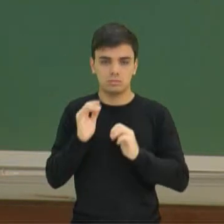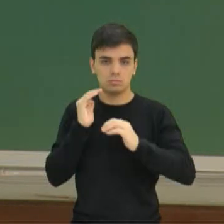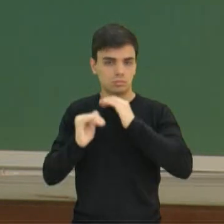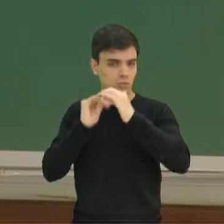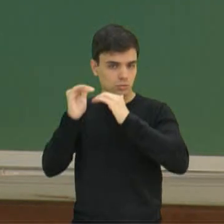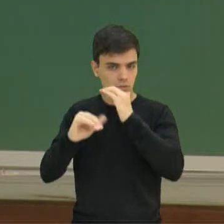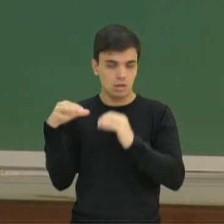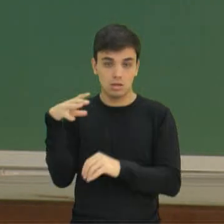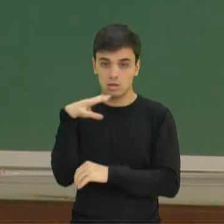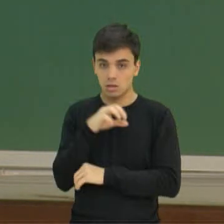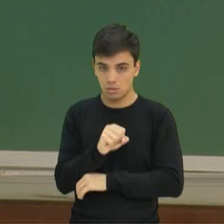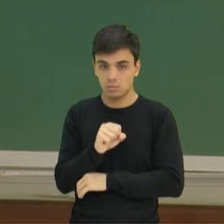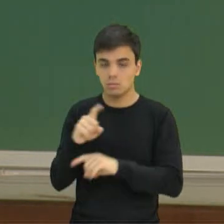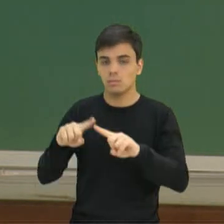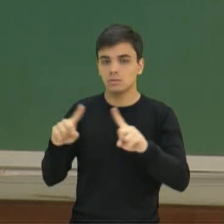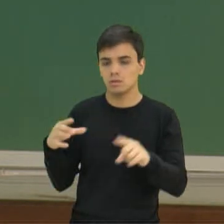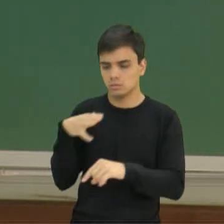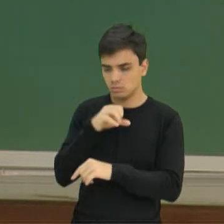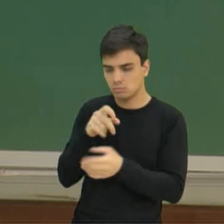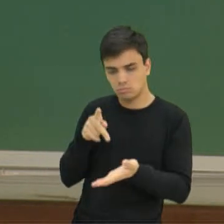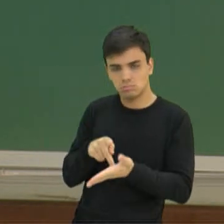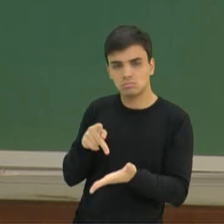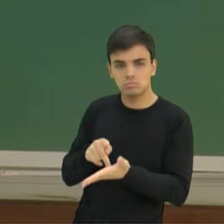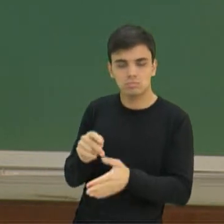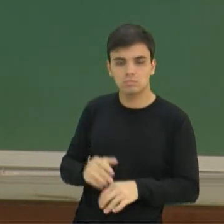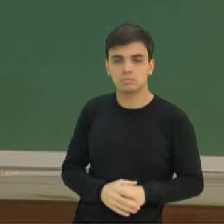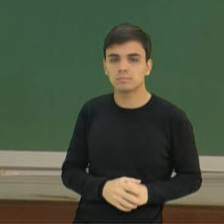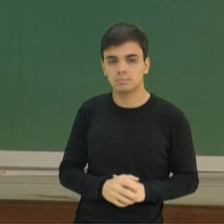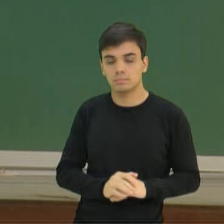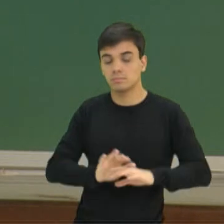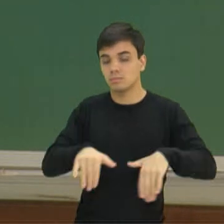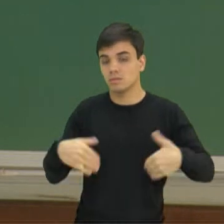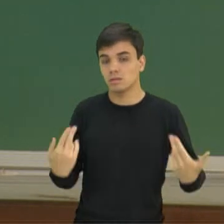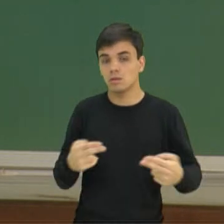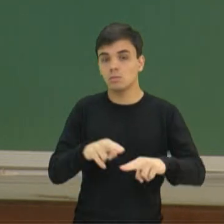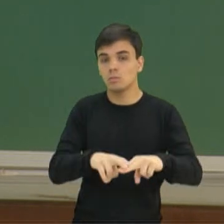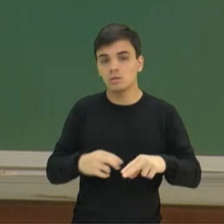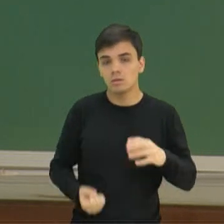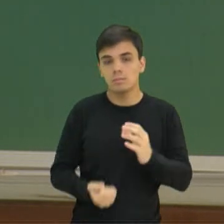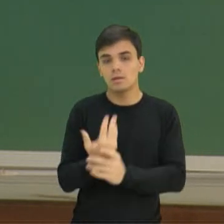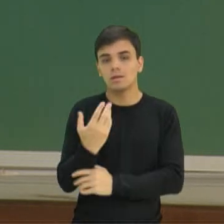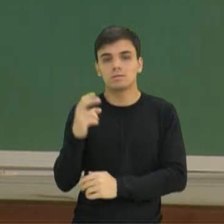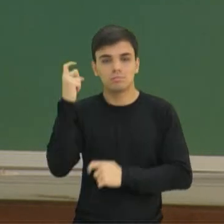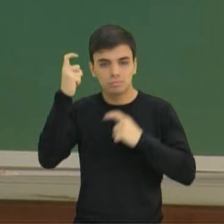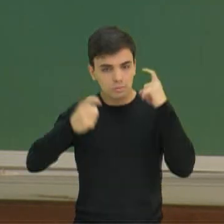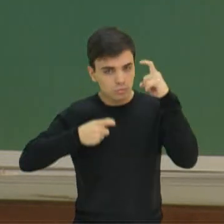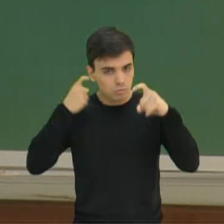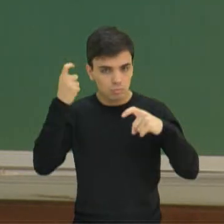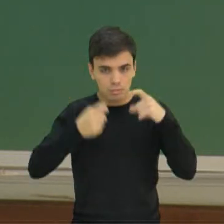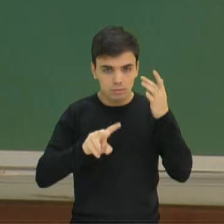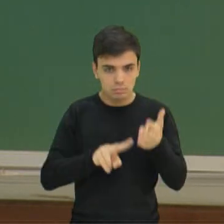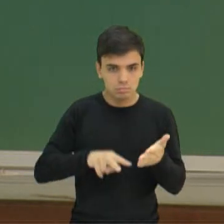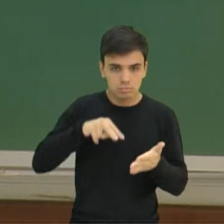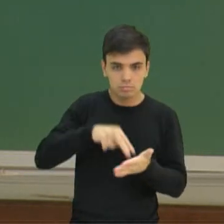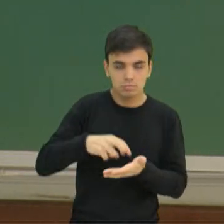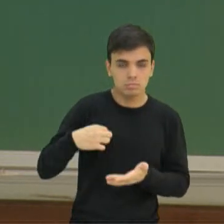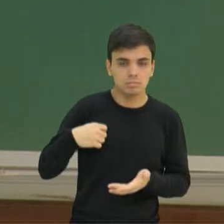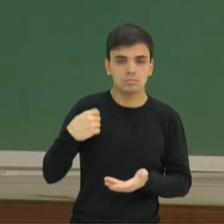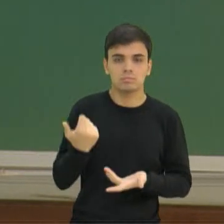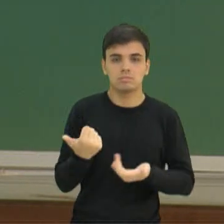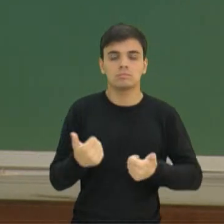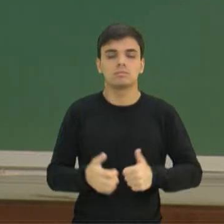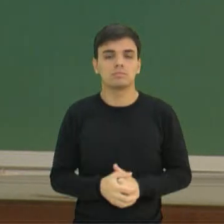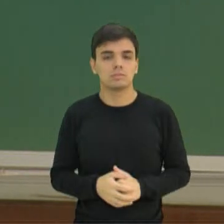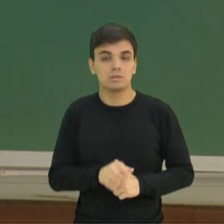e ele é acelerado de fato. Então, daí a preocupação das autoridades. Porque se eu tenho essa